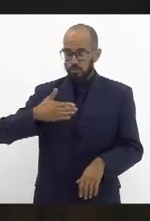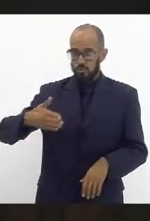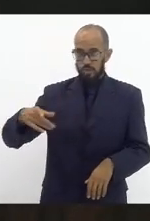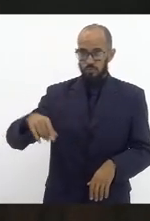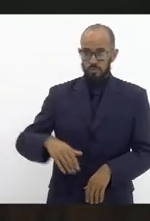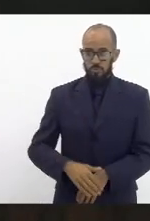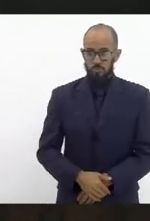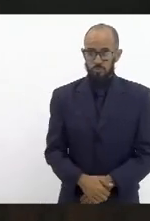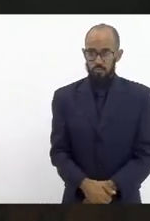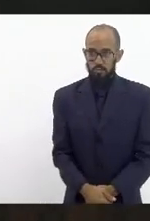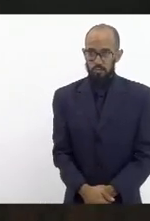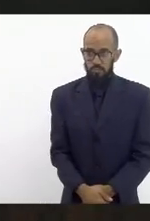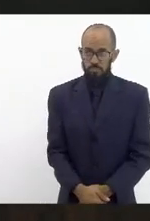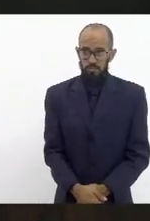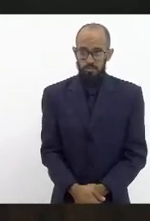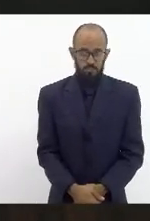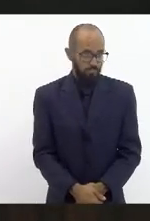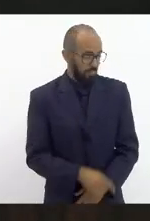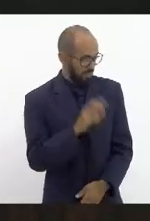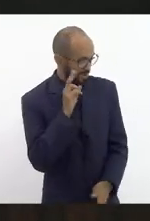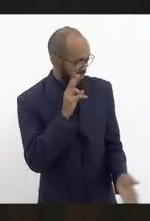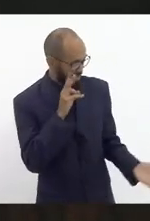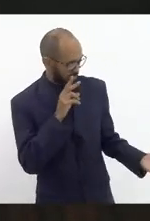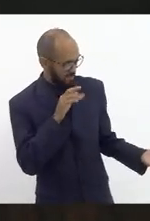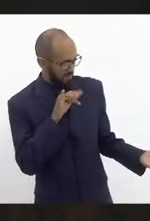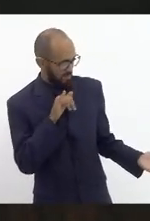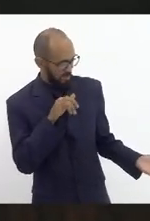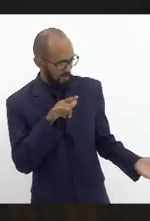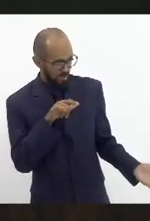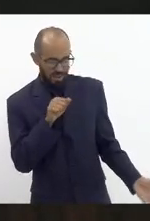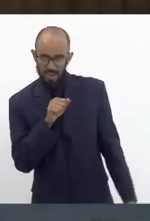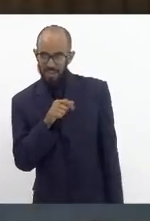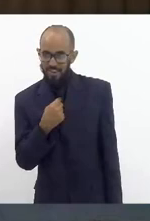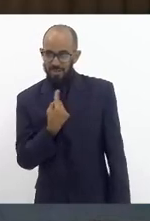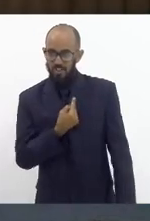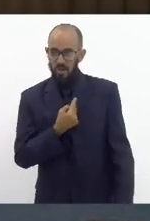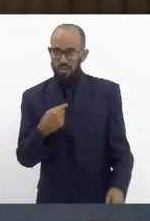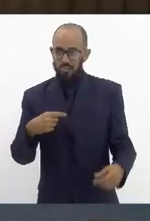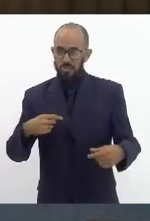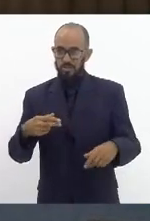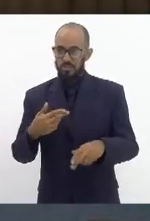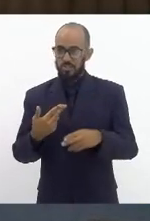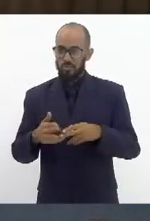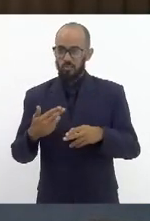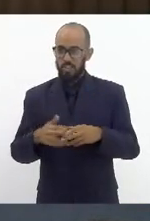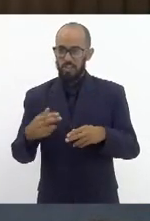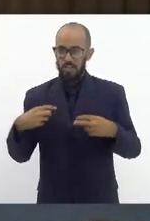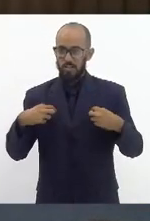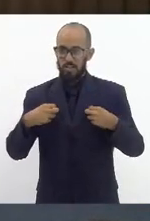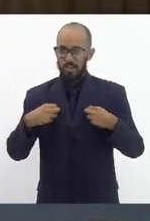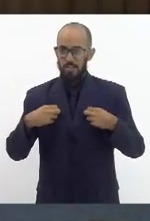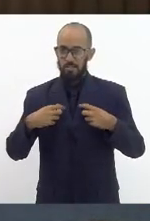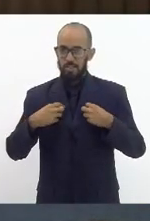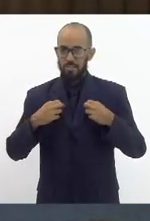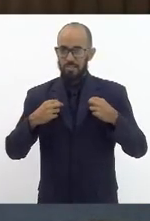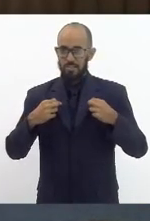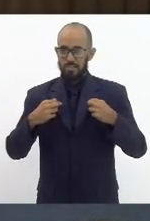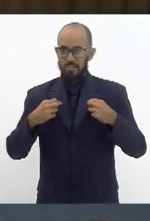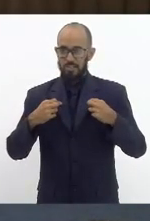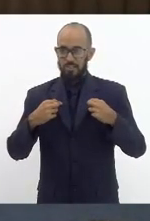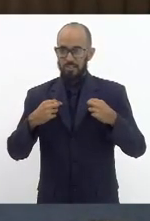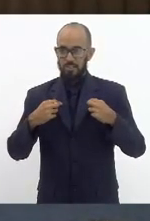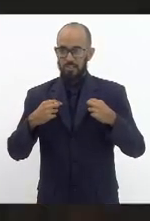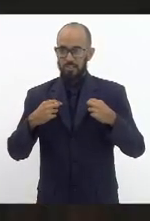isso. Lembra disso, Fabiola? E a gente com camisa igual a vocês. Tomava, porque a gente ficava escondido